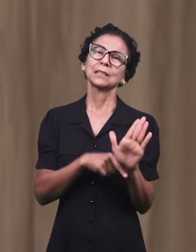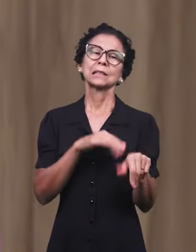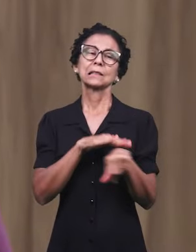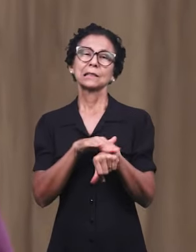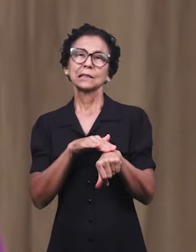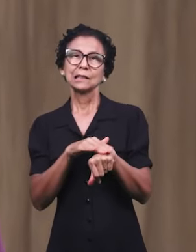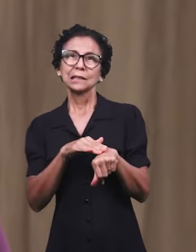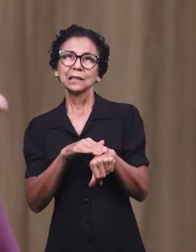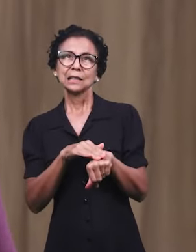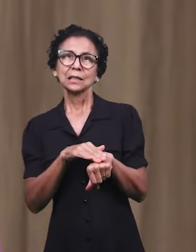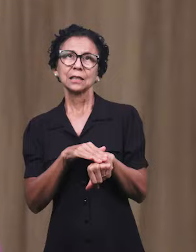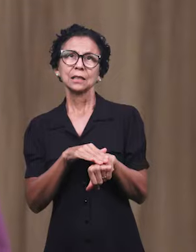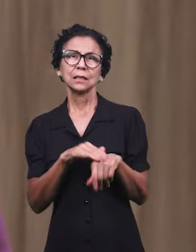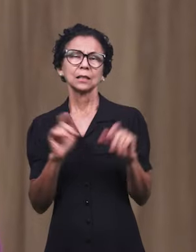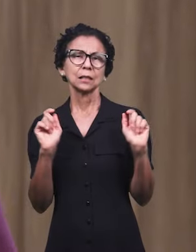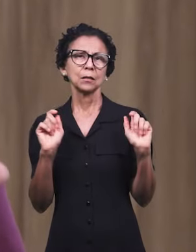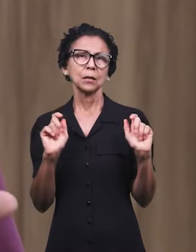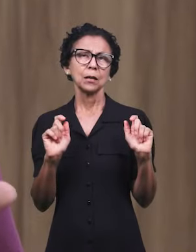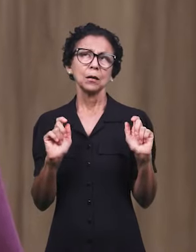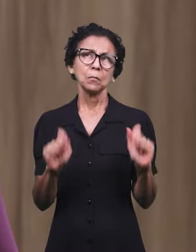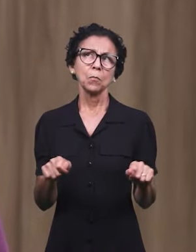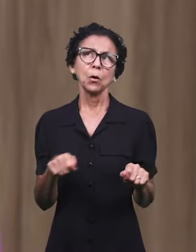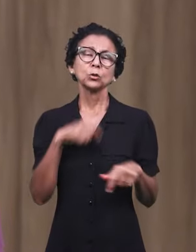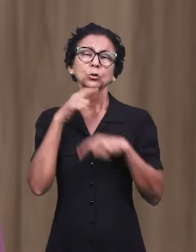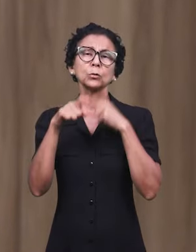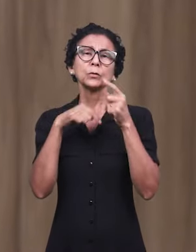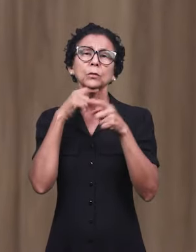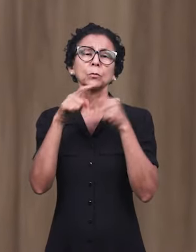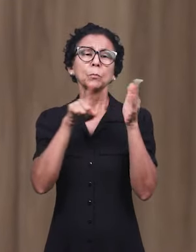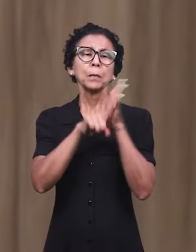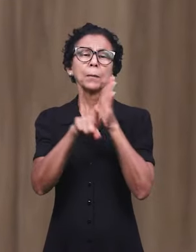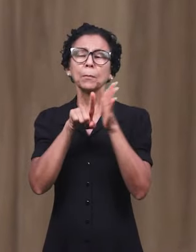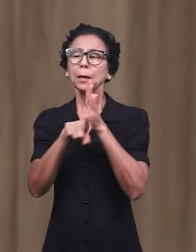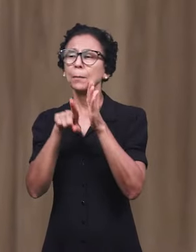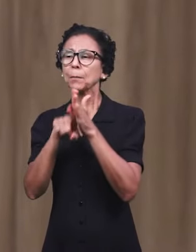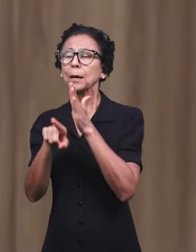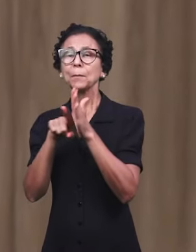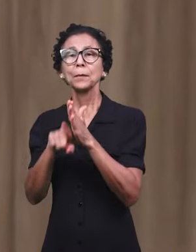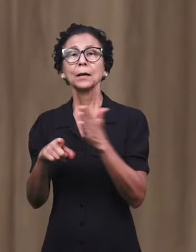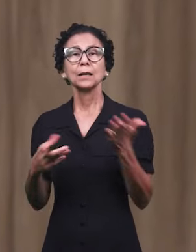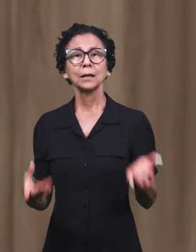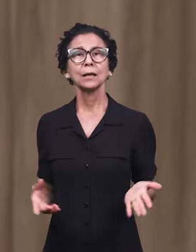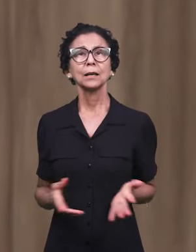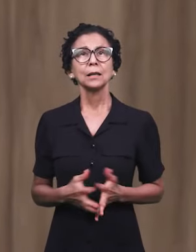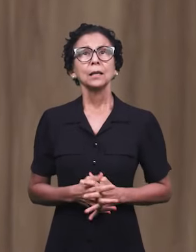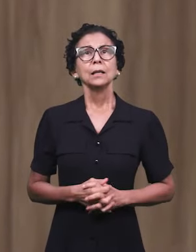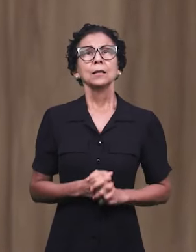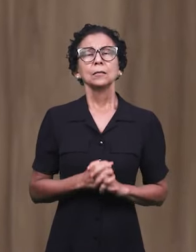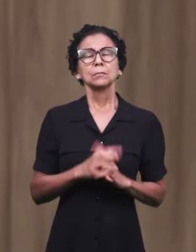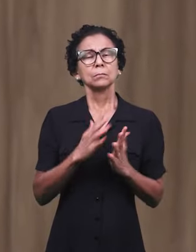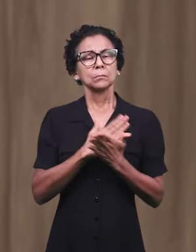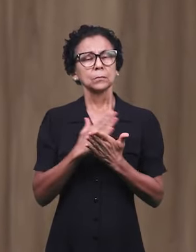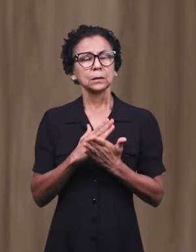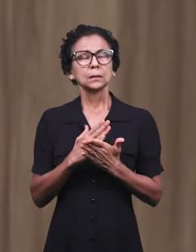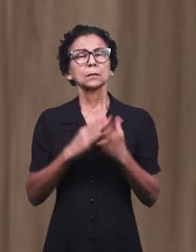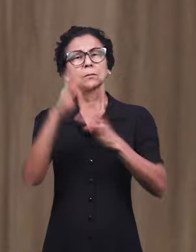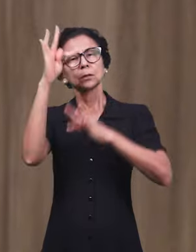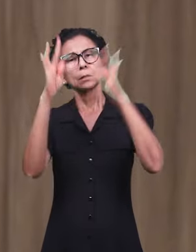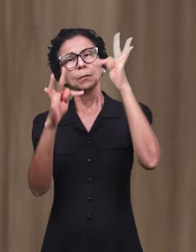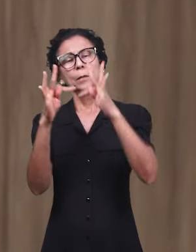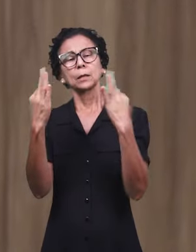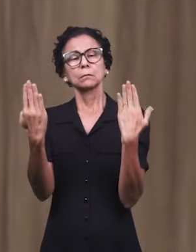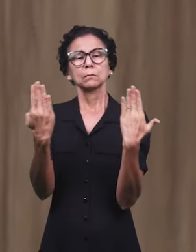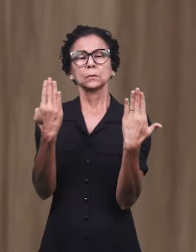conversar. Se você tem dúvida, ele pode sanar todas essas dúvidas e você pode começar mesmo assim, né, a terapia, né,